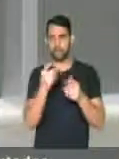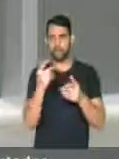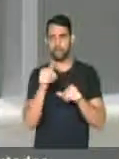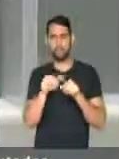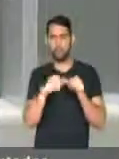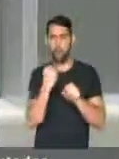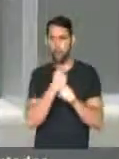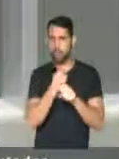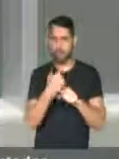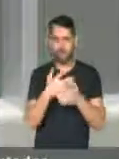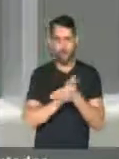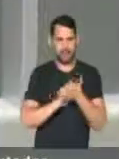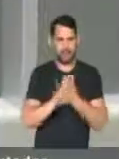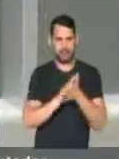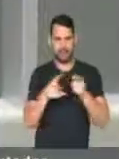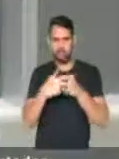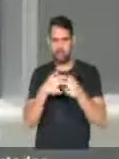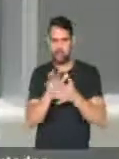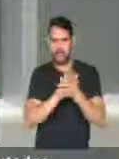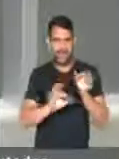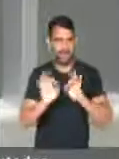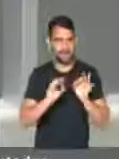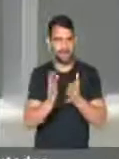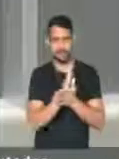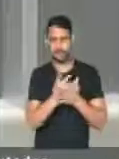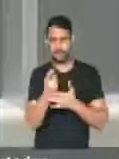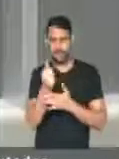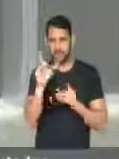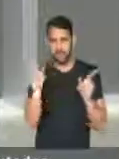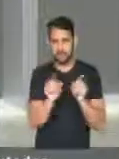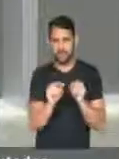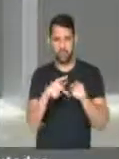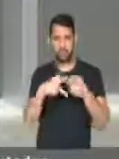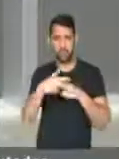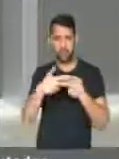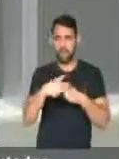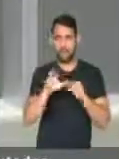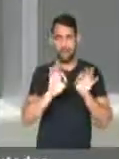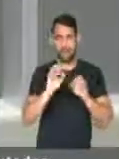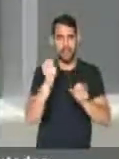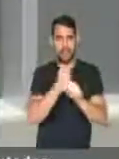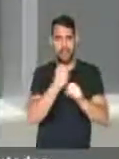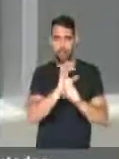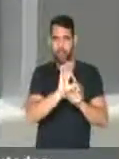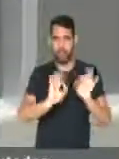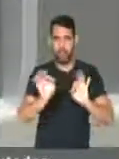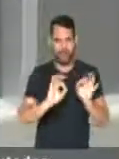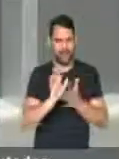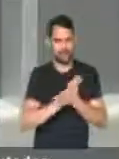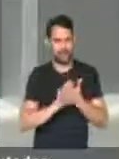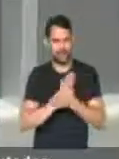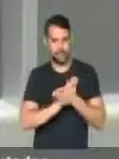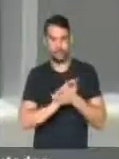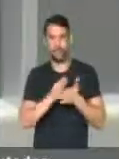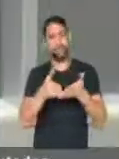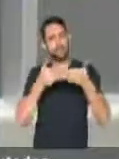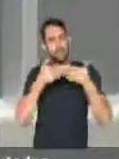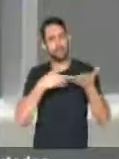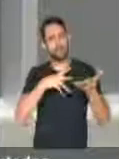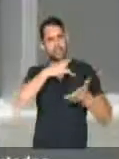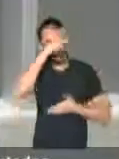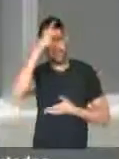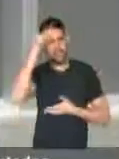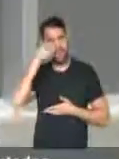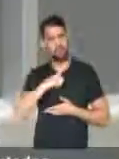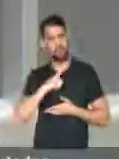que as vendas caíram us caíram não foi feita a reforma do centro comercial então eu faço aqui um apelo e